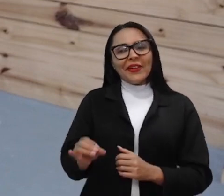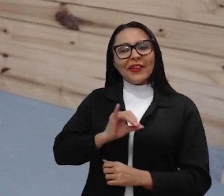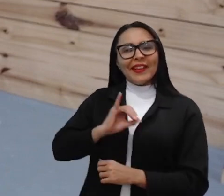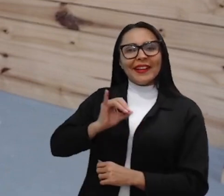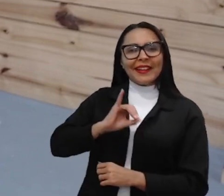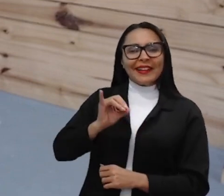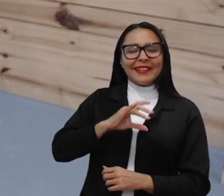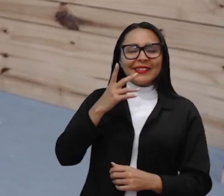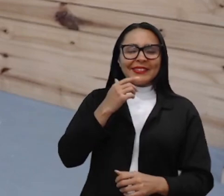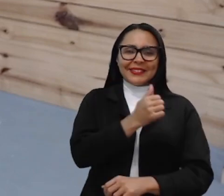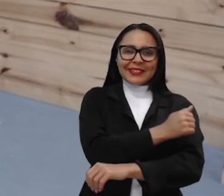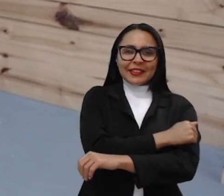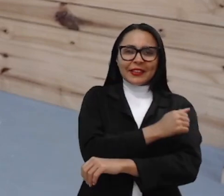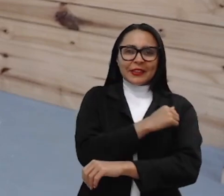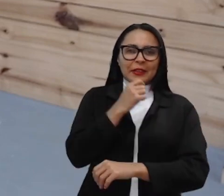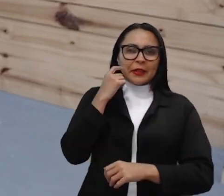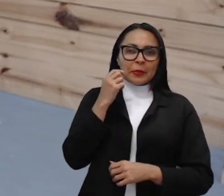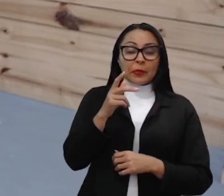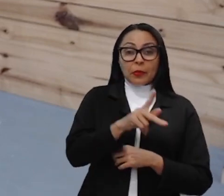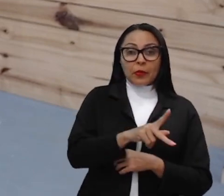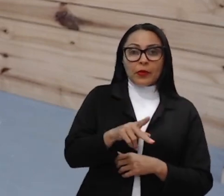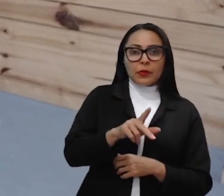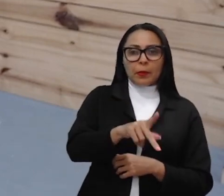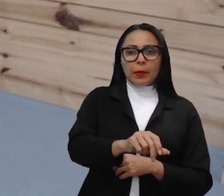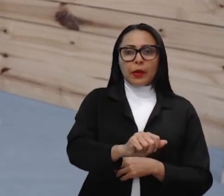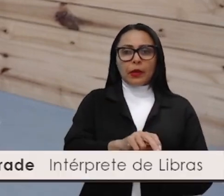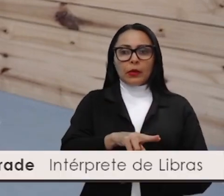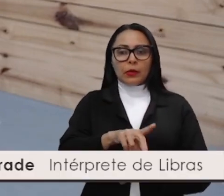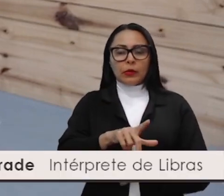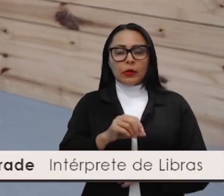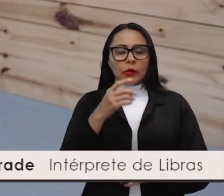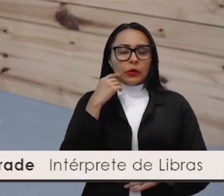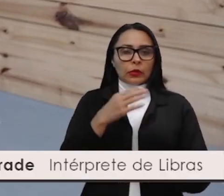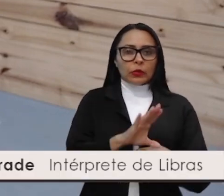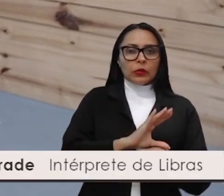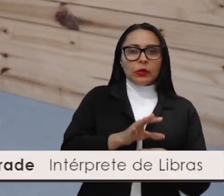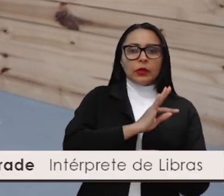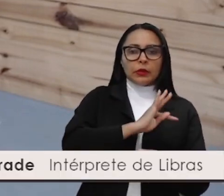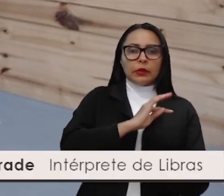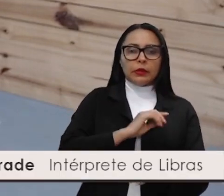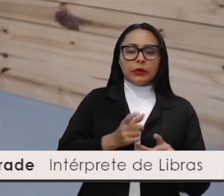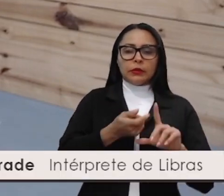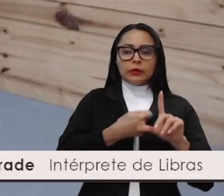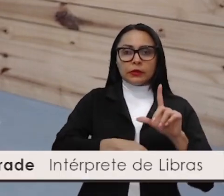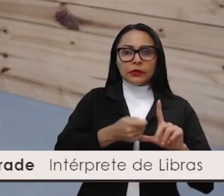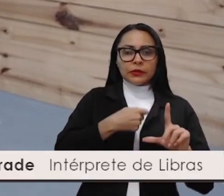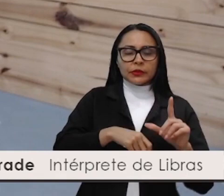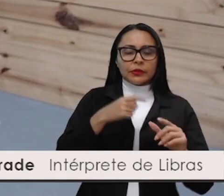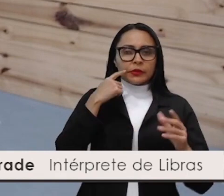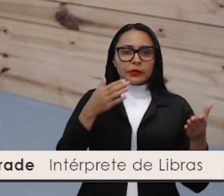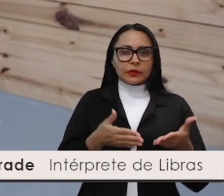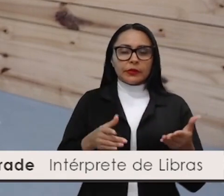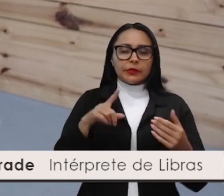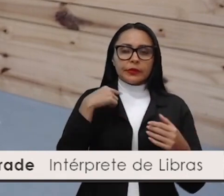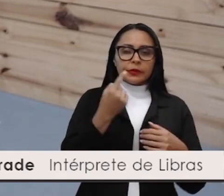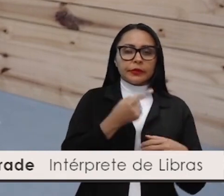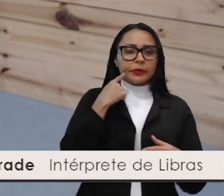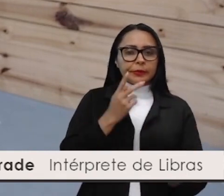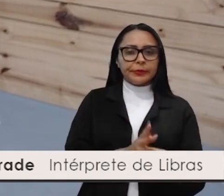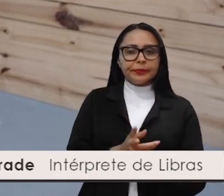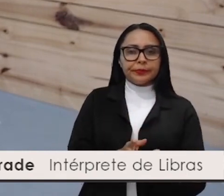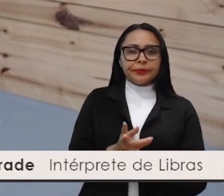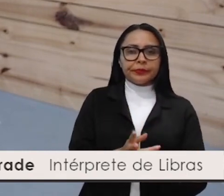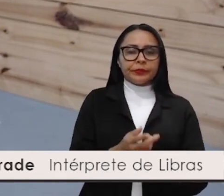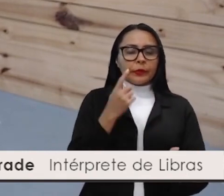estudante. O meu nome é Paulo Ney. Eu sou professor do curso técnico de logística e hoje nós vamos continuar